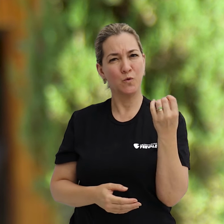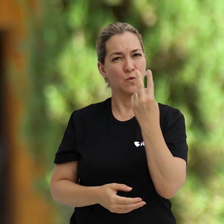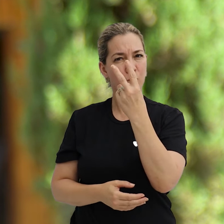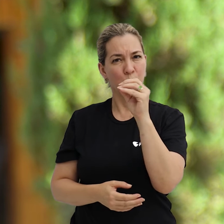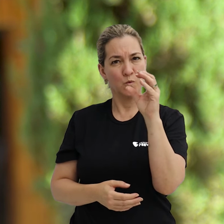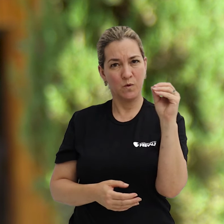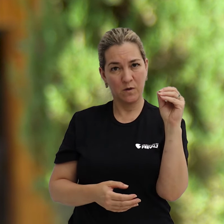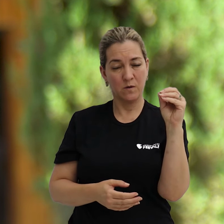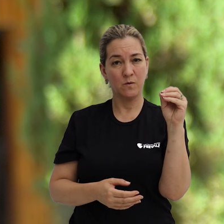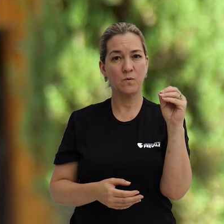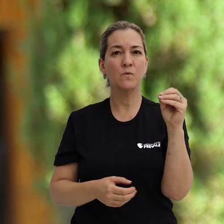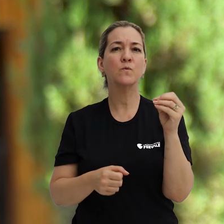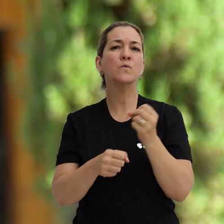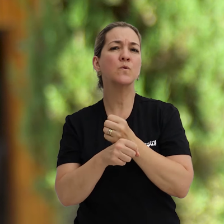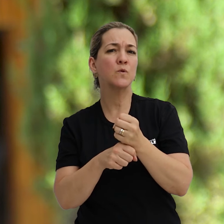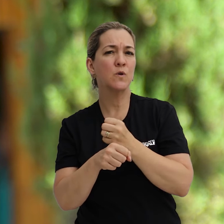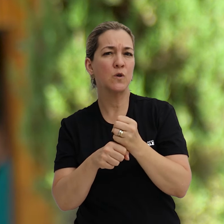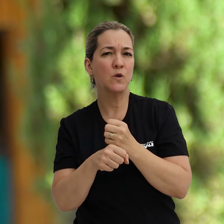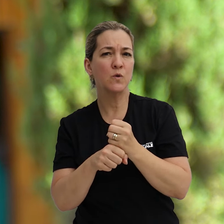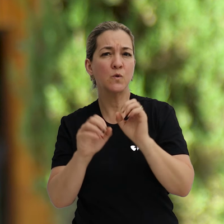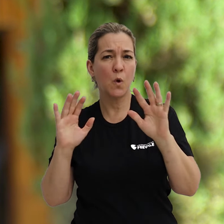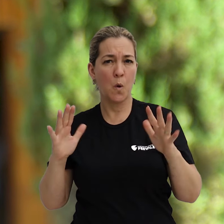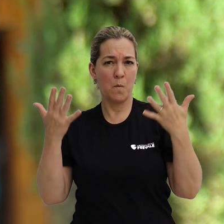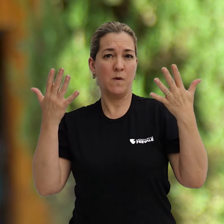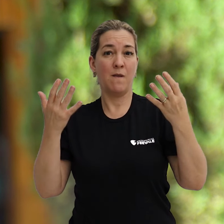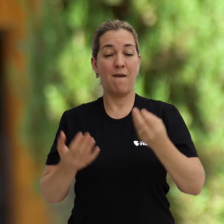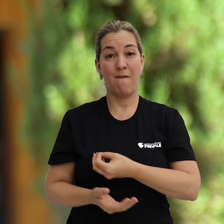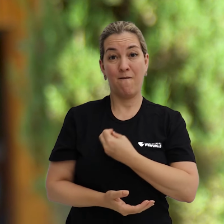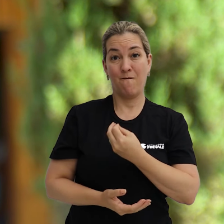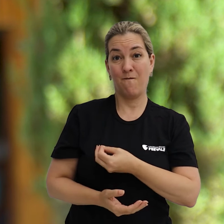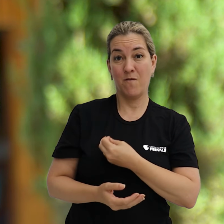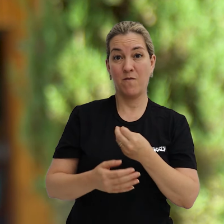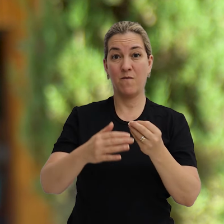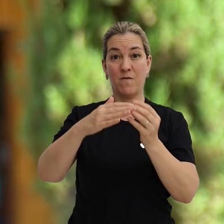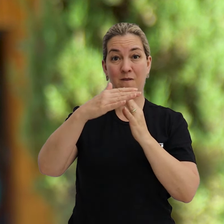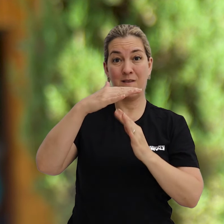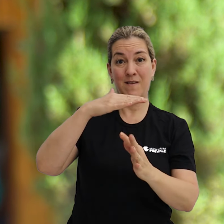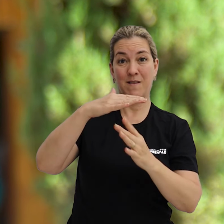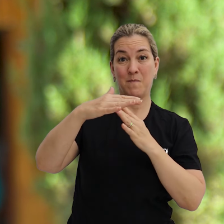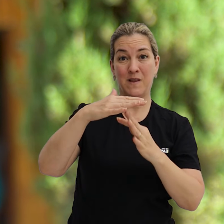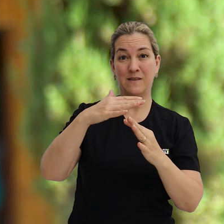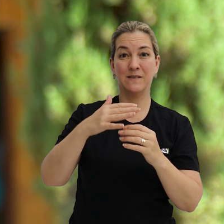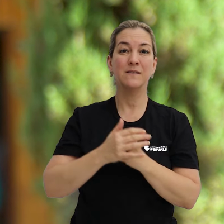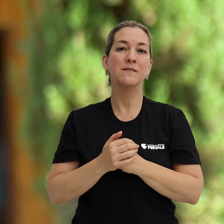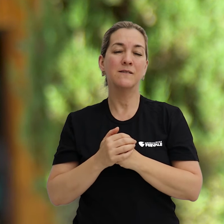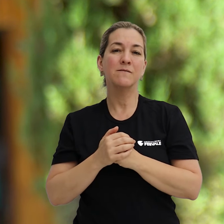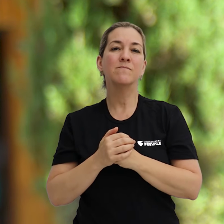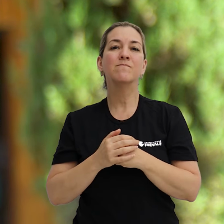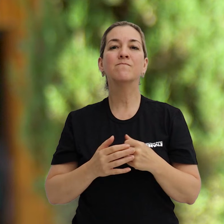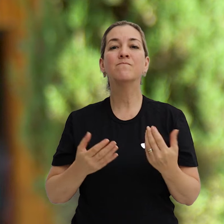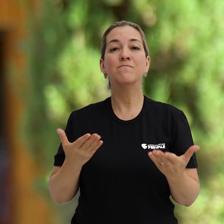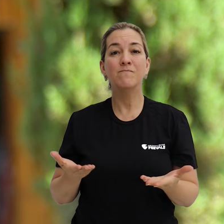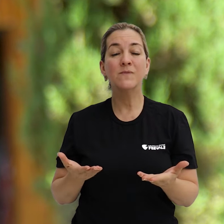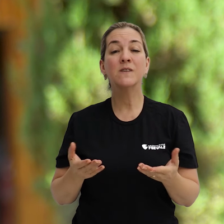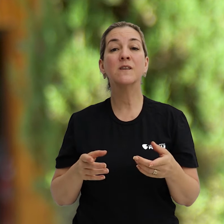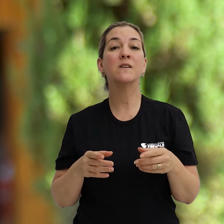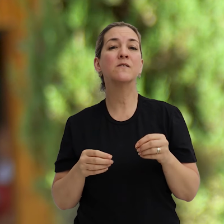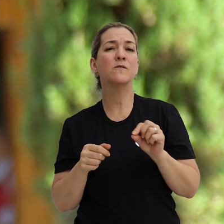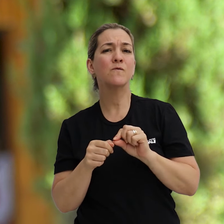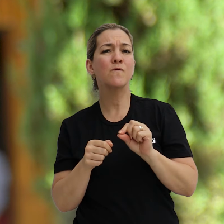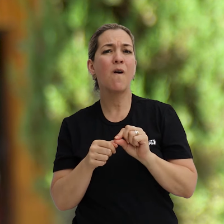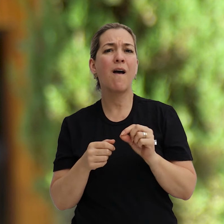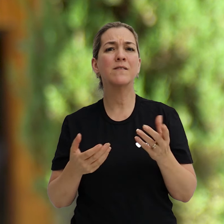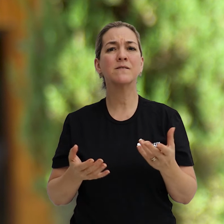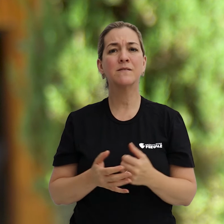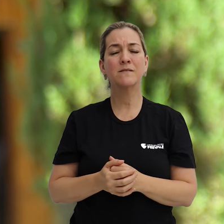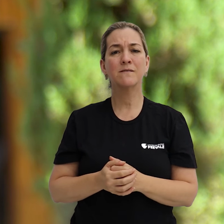importante os 200 anos que nos leva a comemorar a vinda da imigração, né, dos imigrantes, e